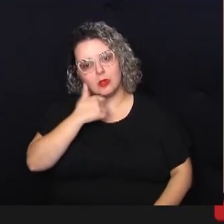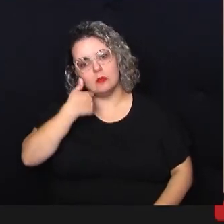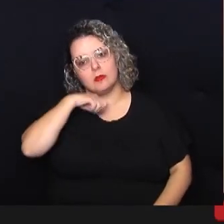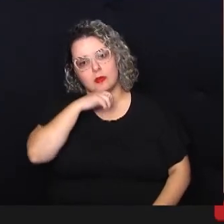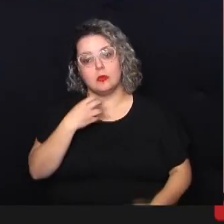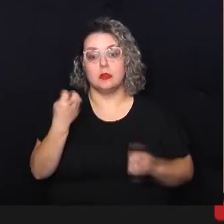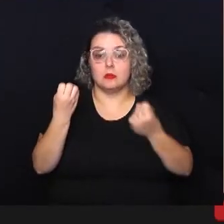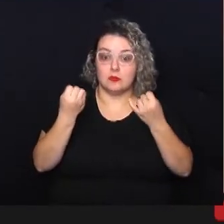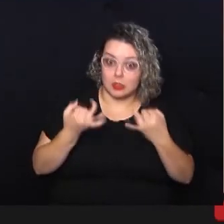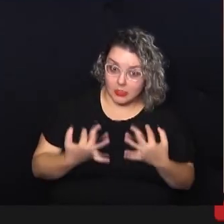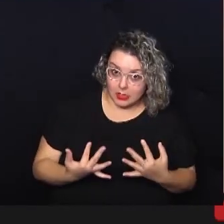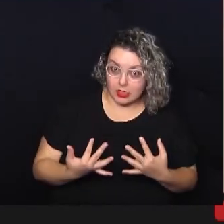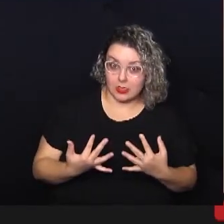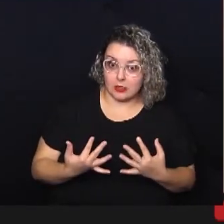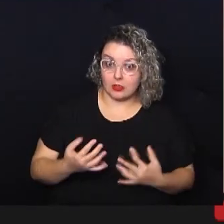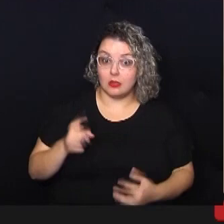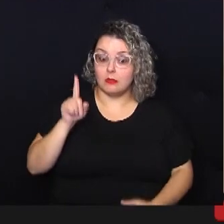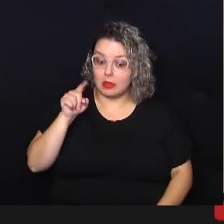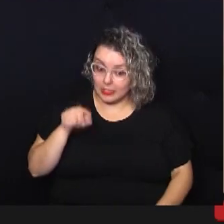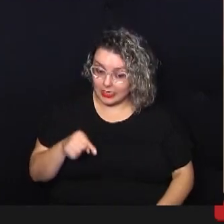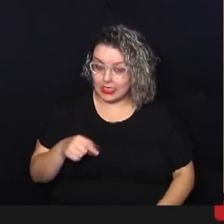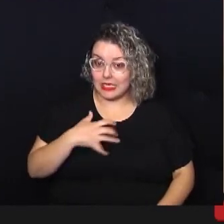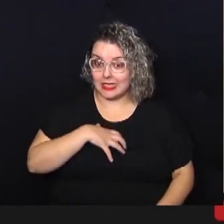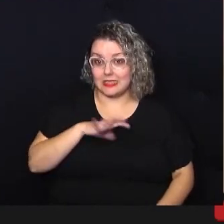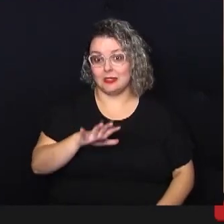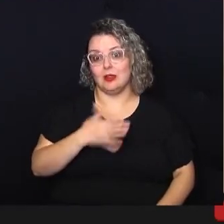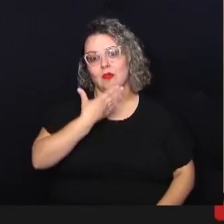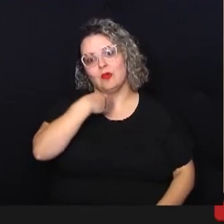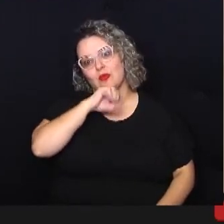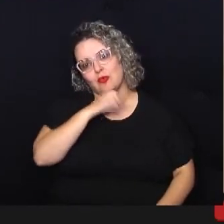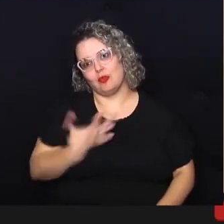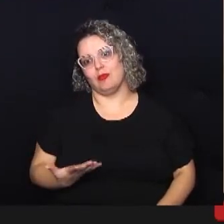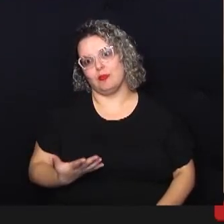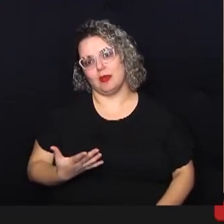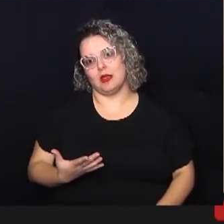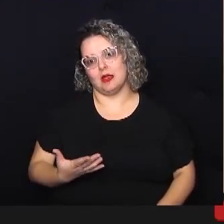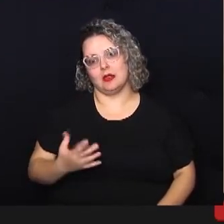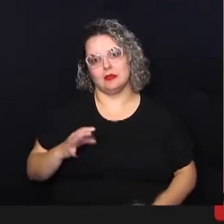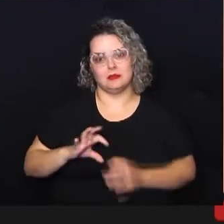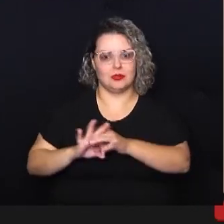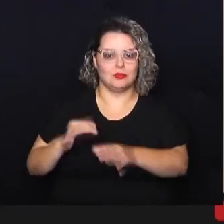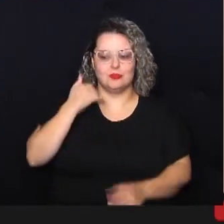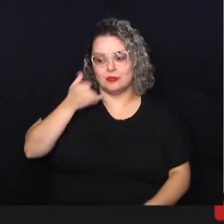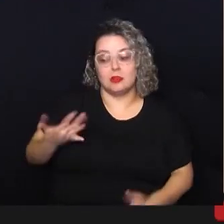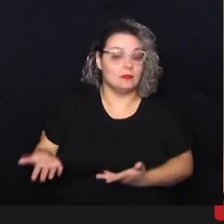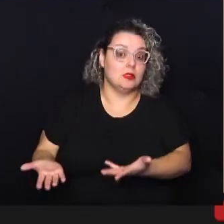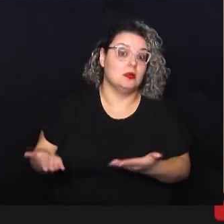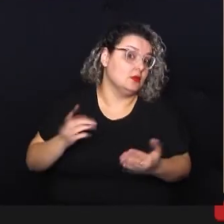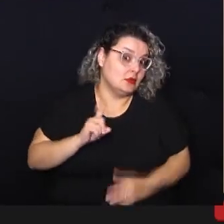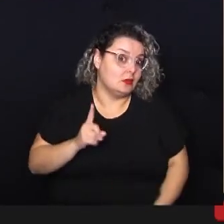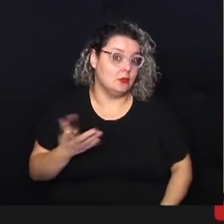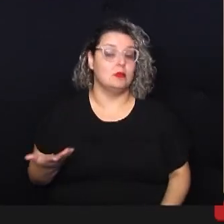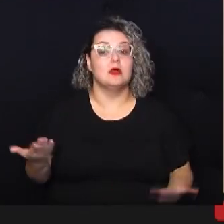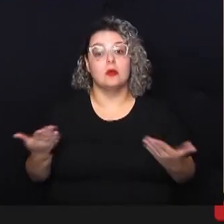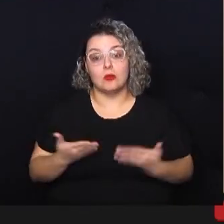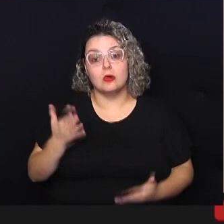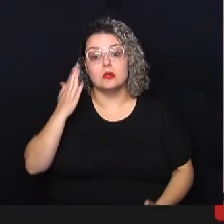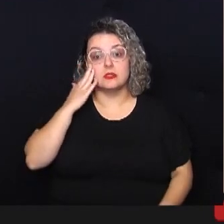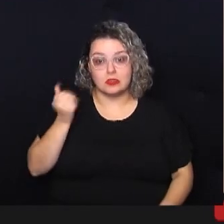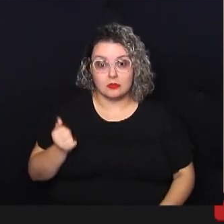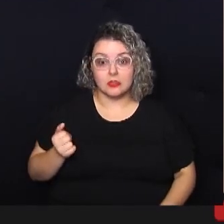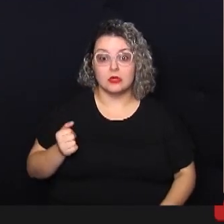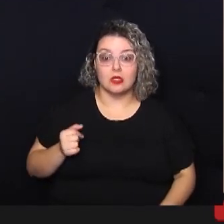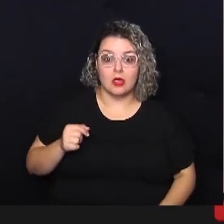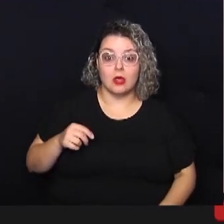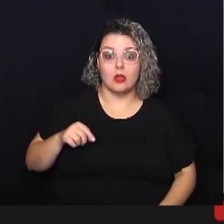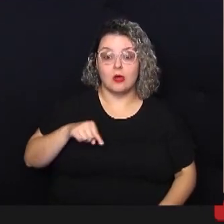orientamos tudo. Mas é isso. Você acha que o pai deixou o celular de propósito? Não, mas hoje eles sabem. Ele sabia como fazer o desenho